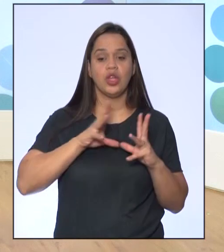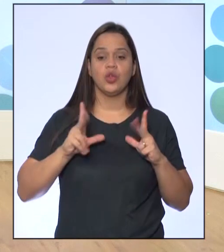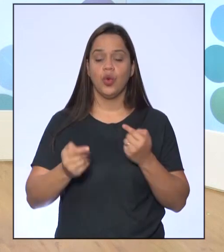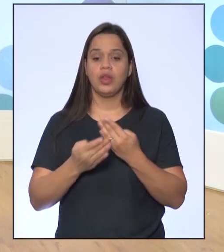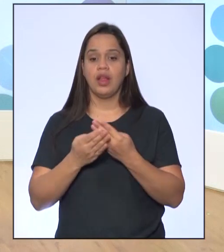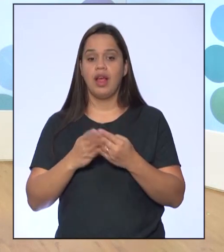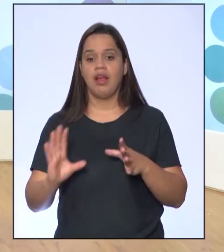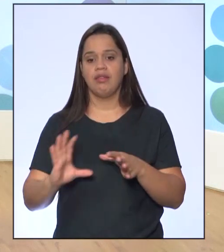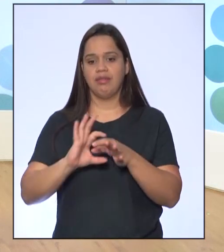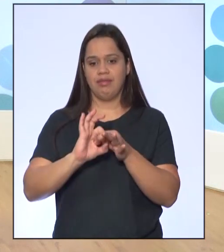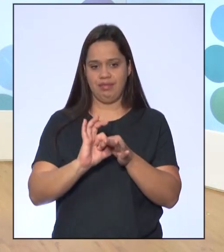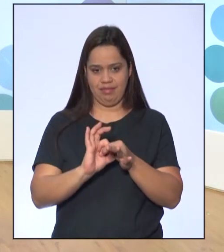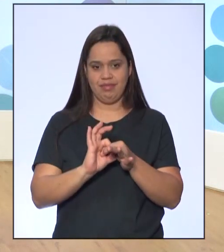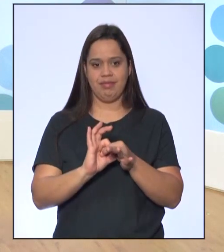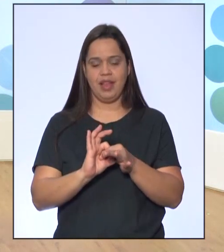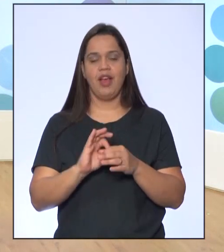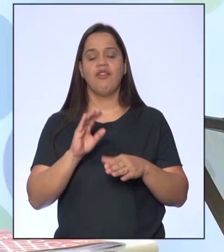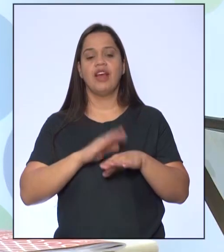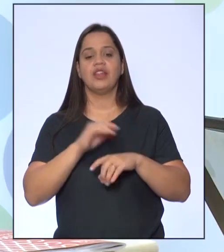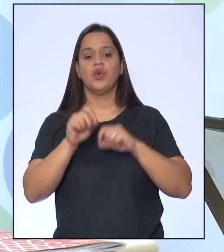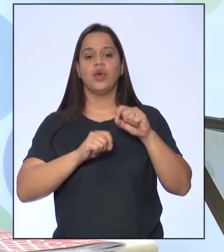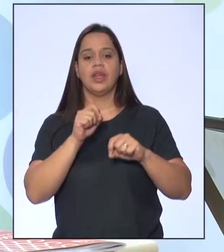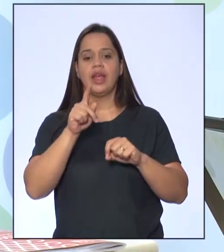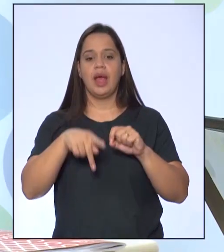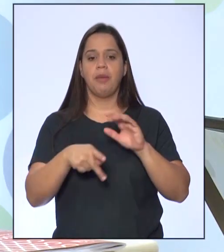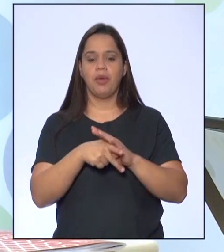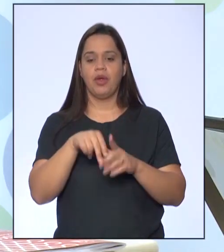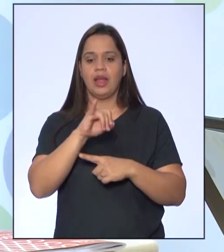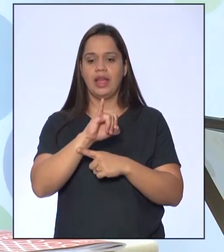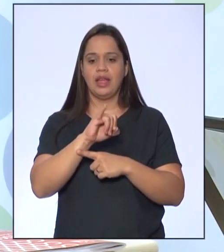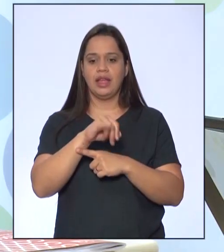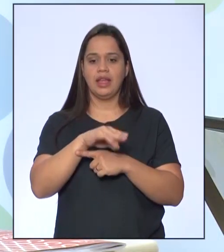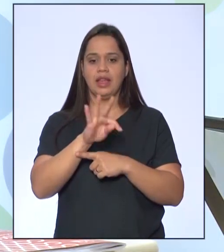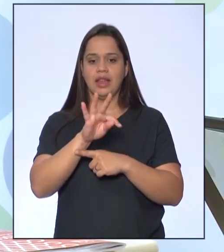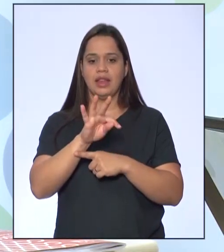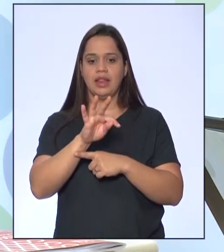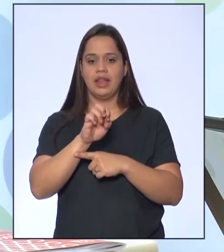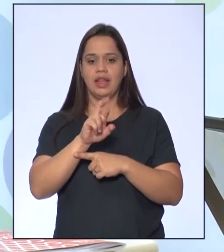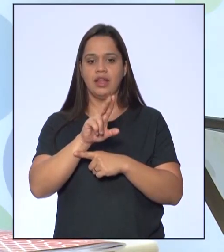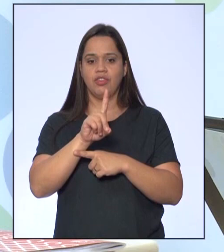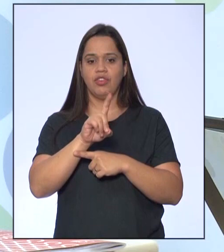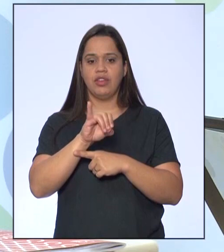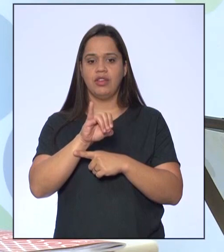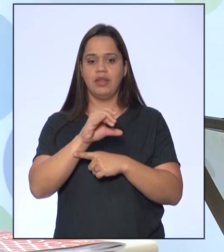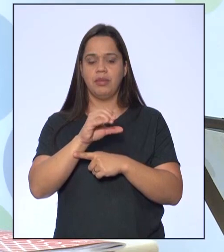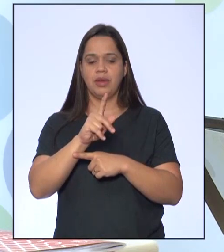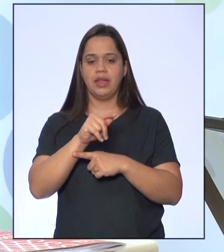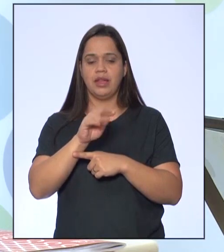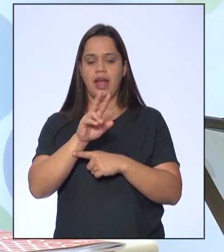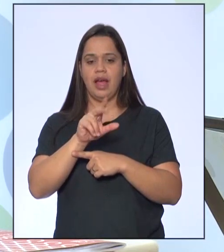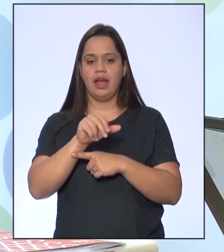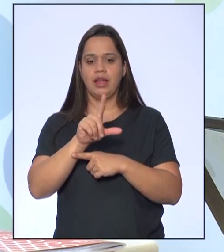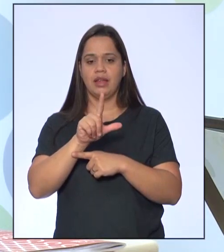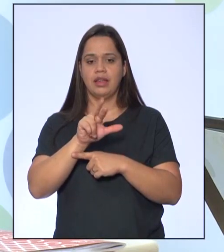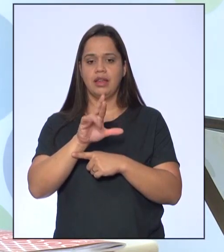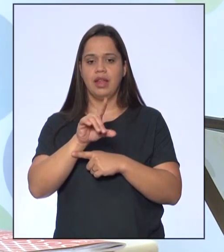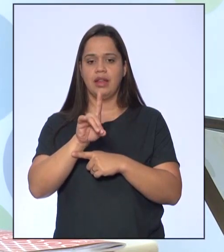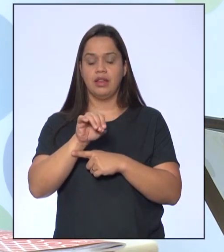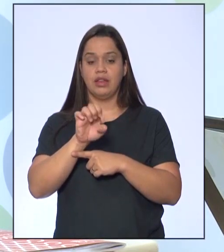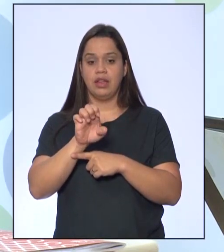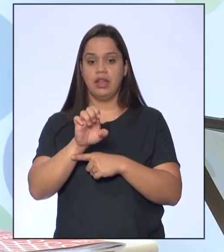Então, dá para fazer assim, é o que nós chamamos de interdisciplinaridade, quando as disciplinas interagem,